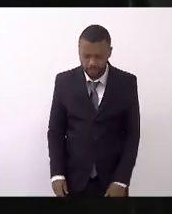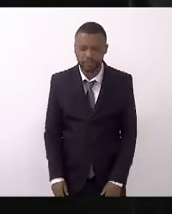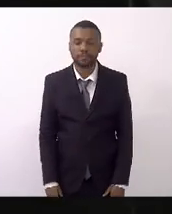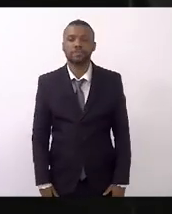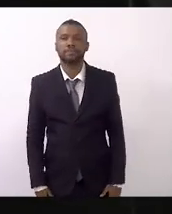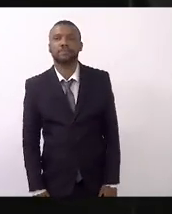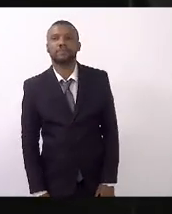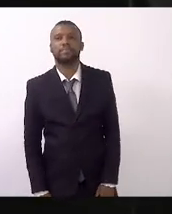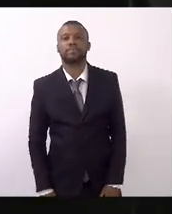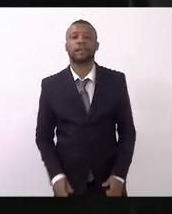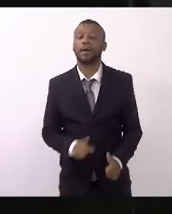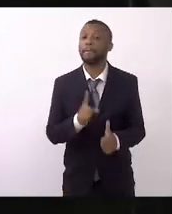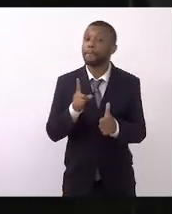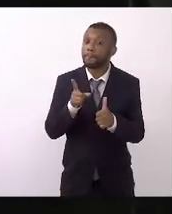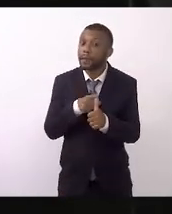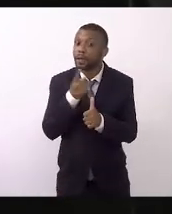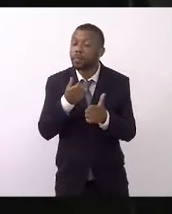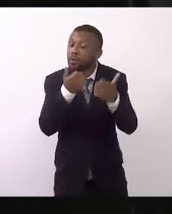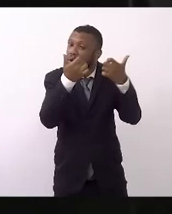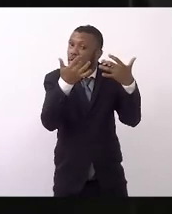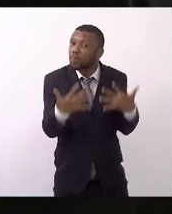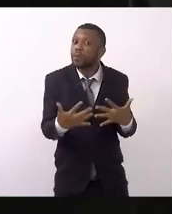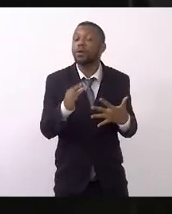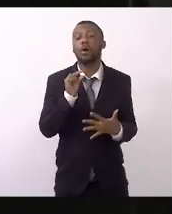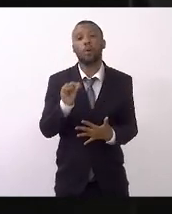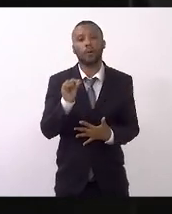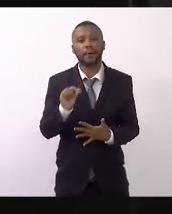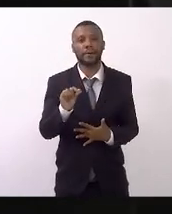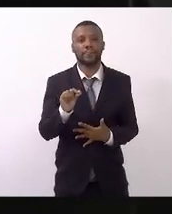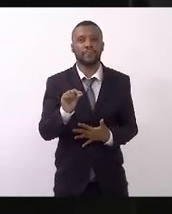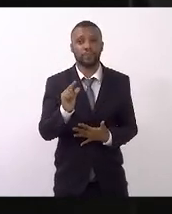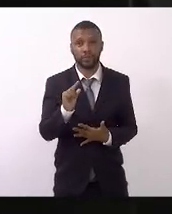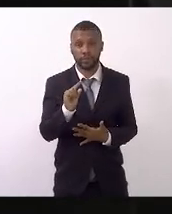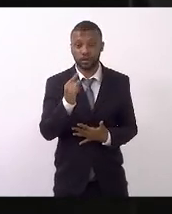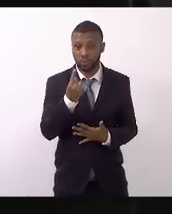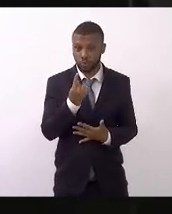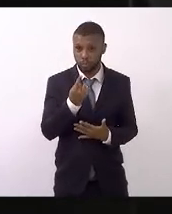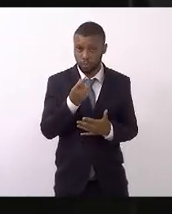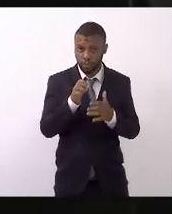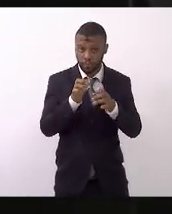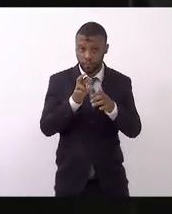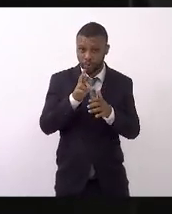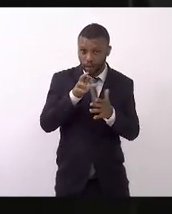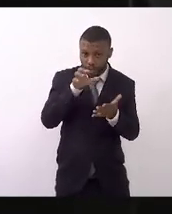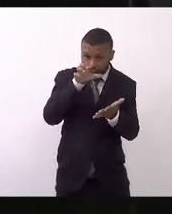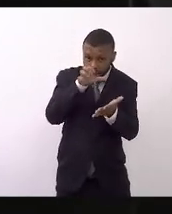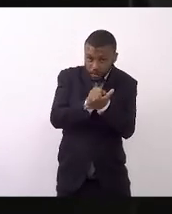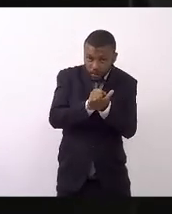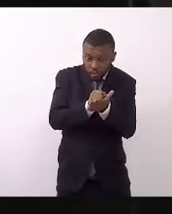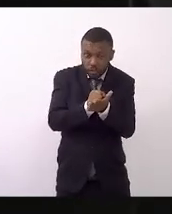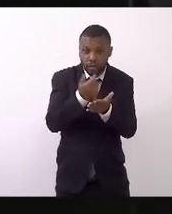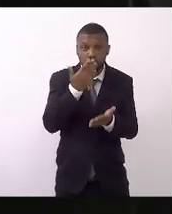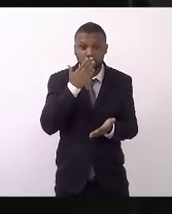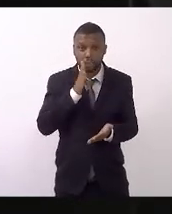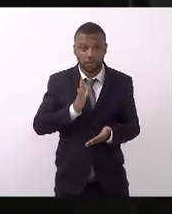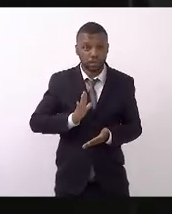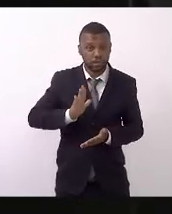Primeiro, ele diz que o registro de candidatura aonde